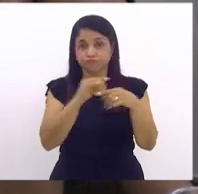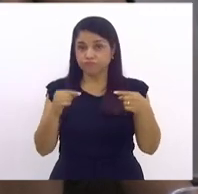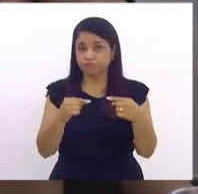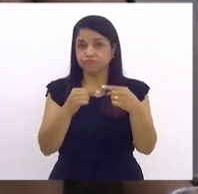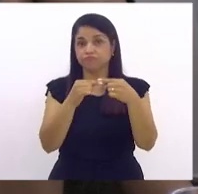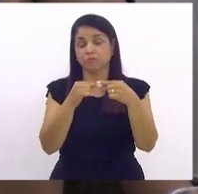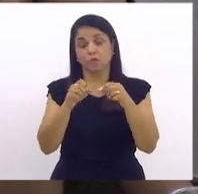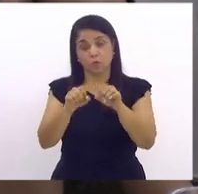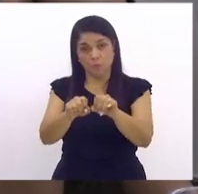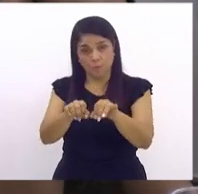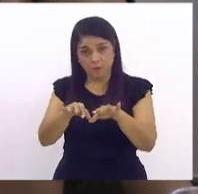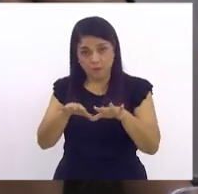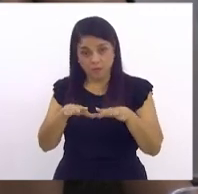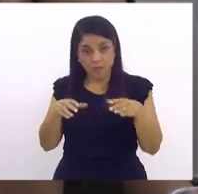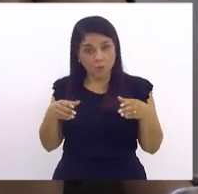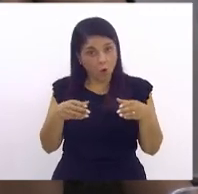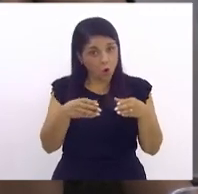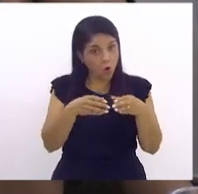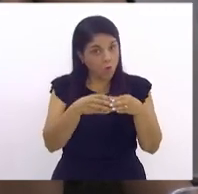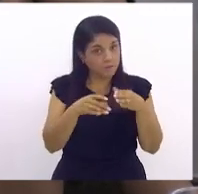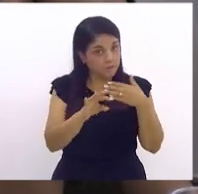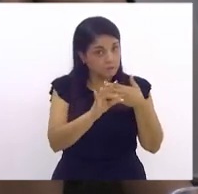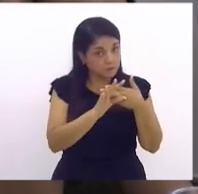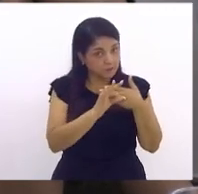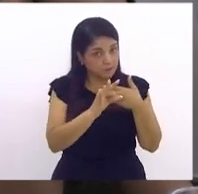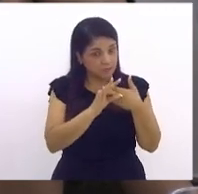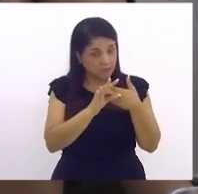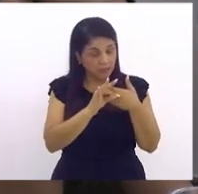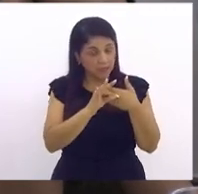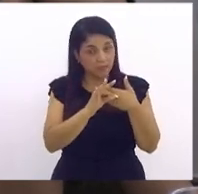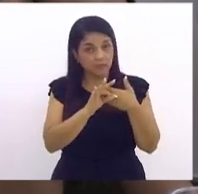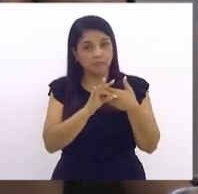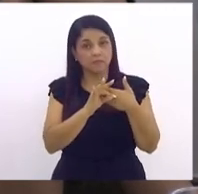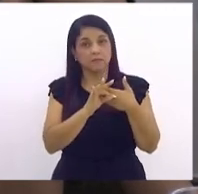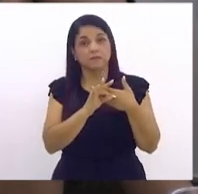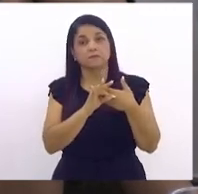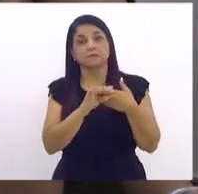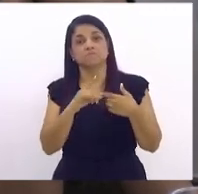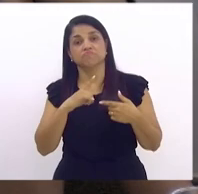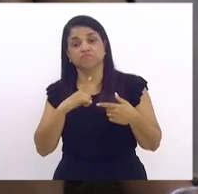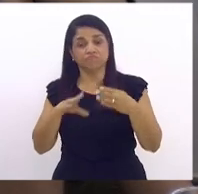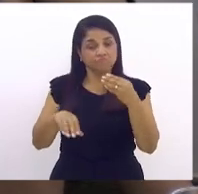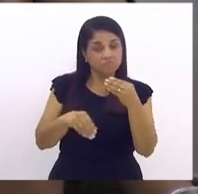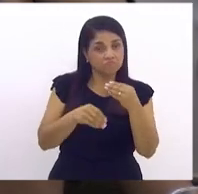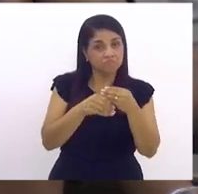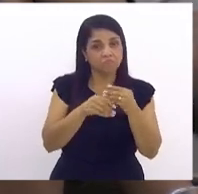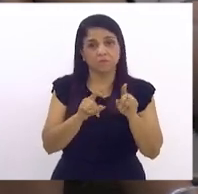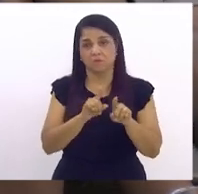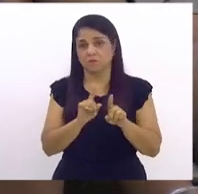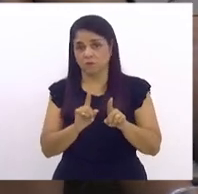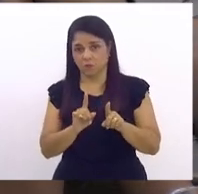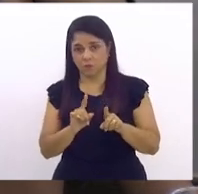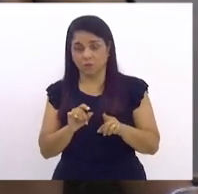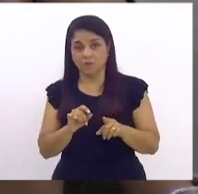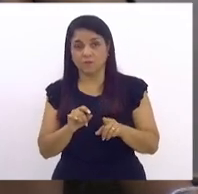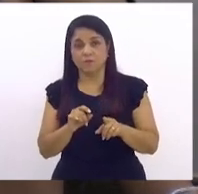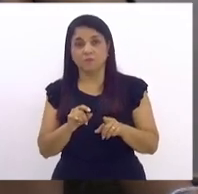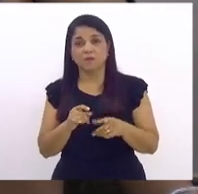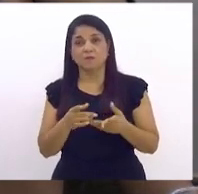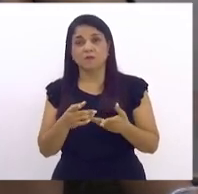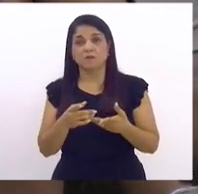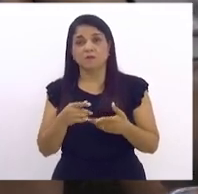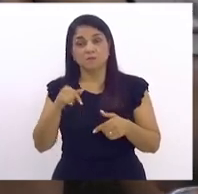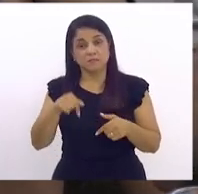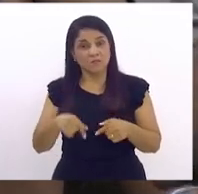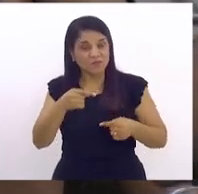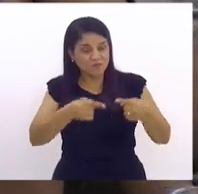para o plenário, numa comissão técnica, se baixar ou não em diligência, se emendar, etc., etc. Mas, porque senão, a gente vai trazer